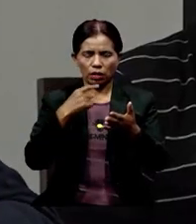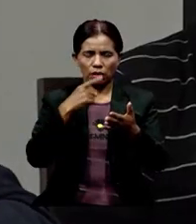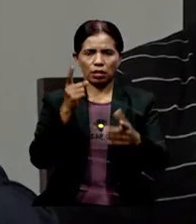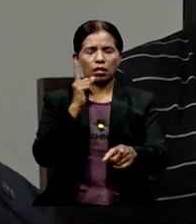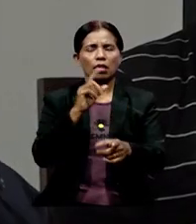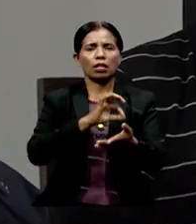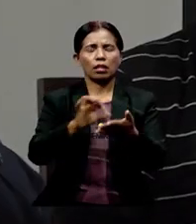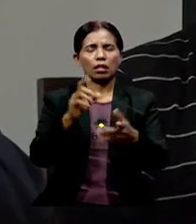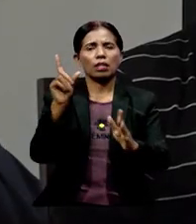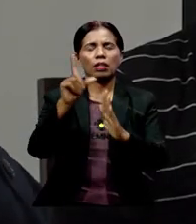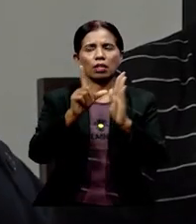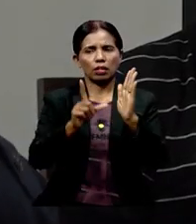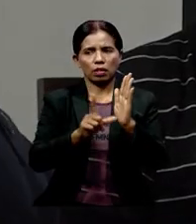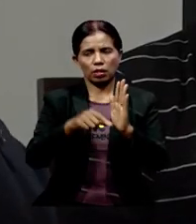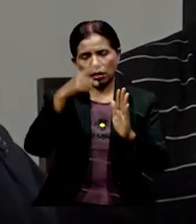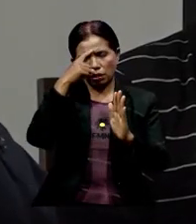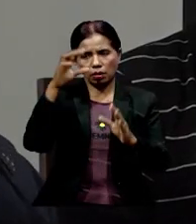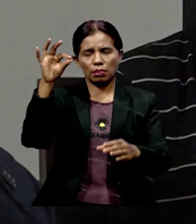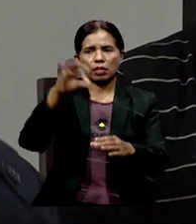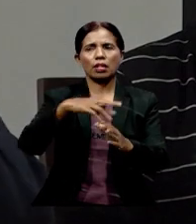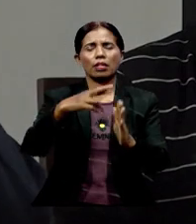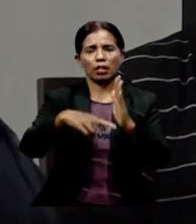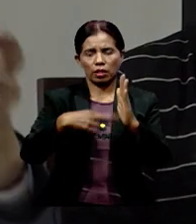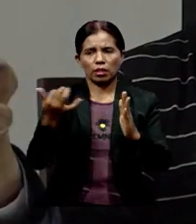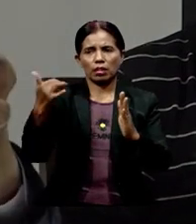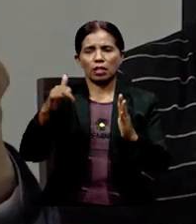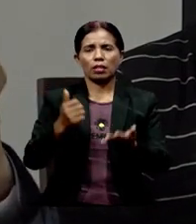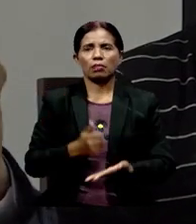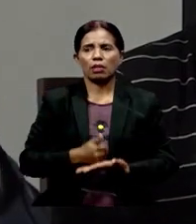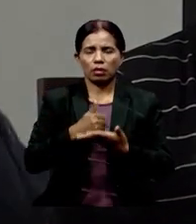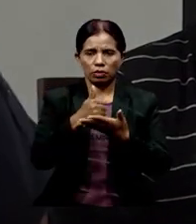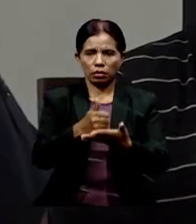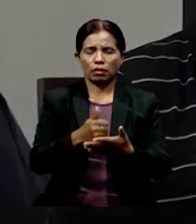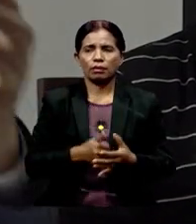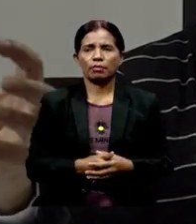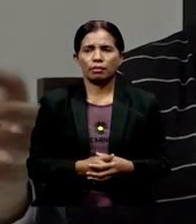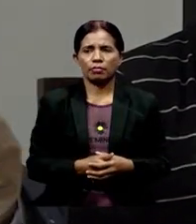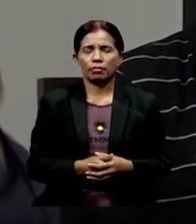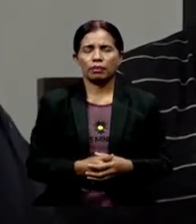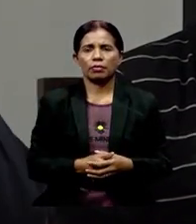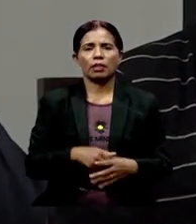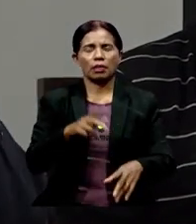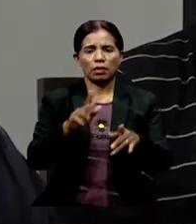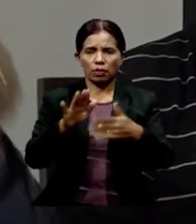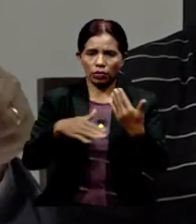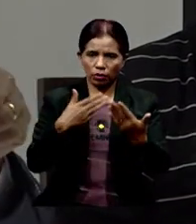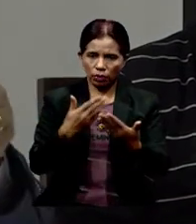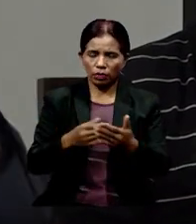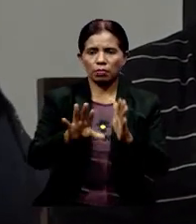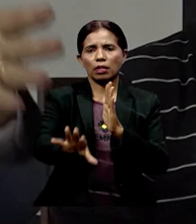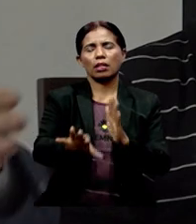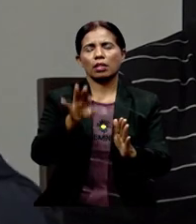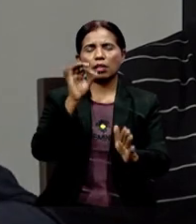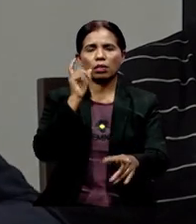lei. Mai be ne tama ia mecanismo ira ne beke atu facilita. Eleitores sira ho de hili lolos,